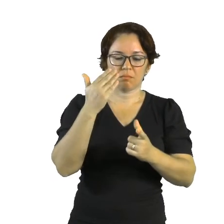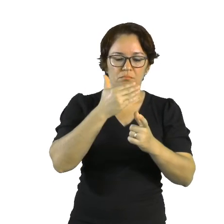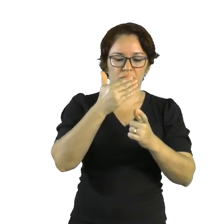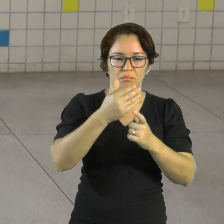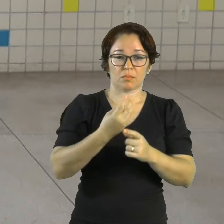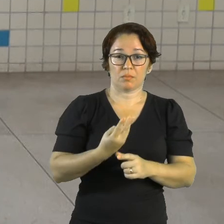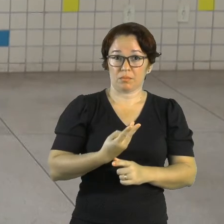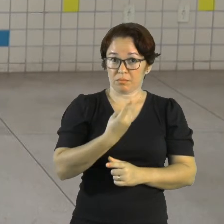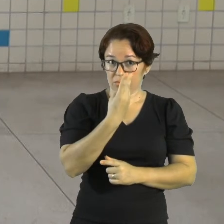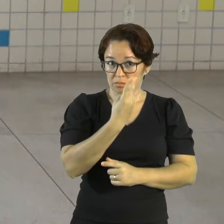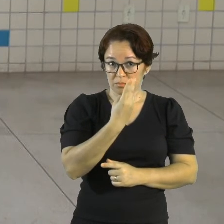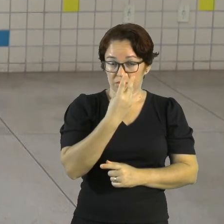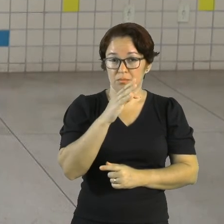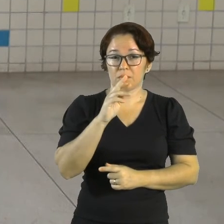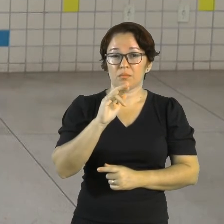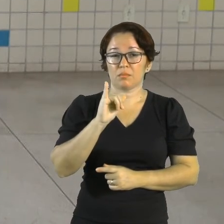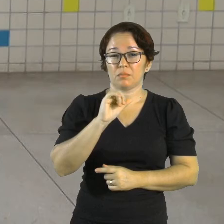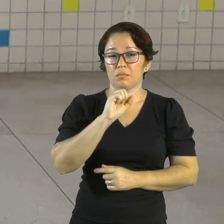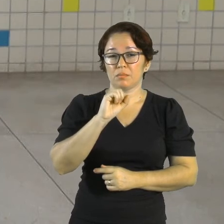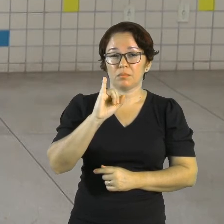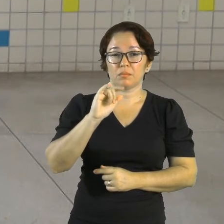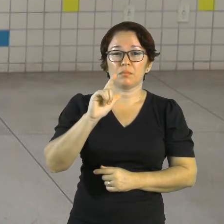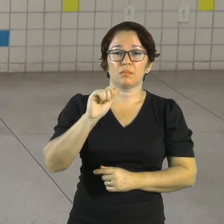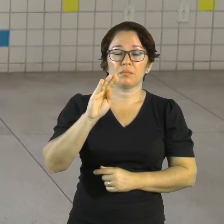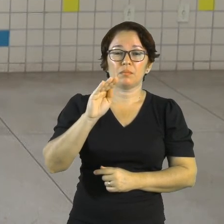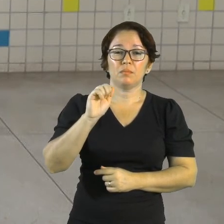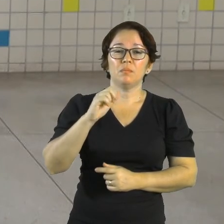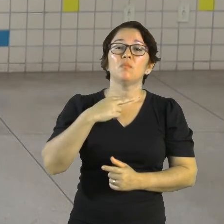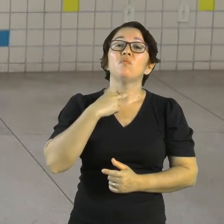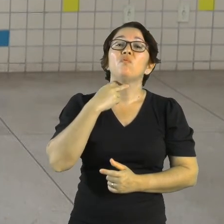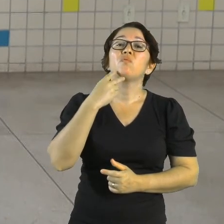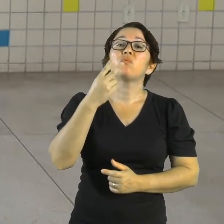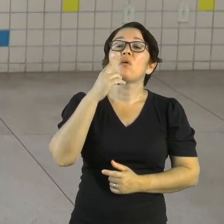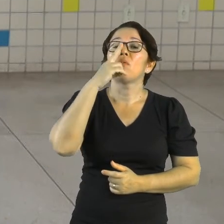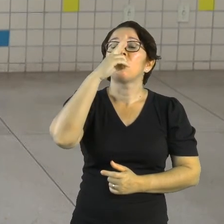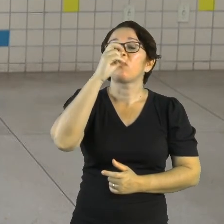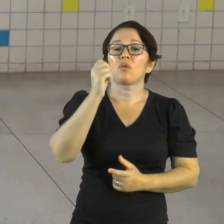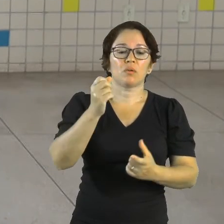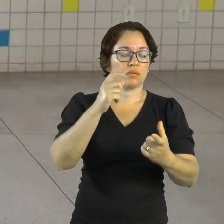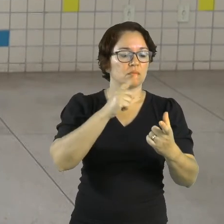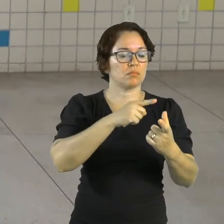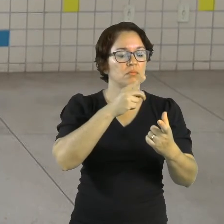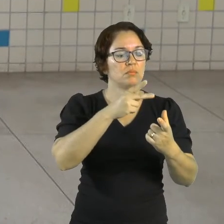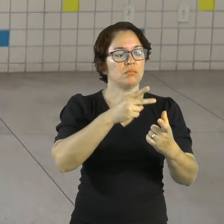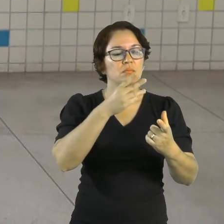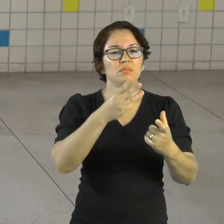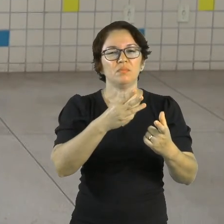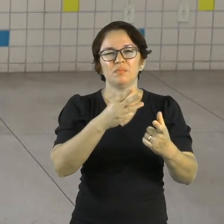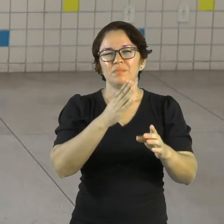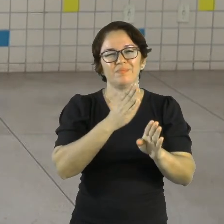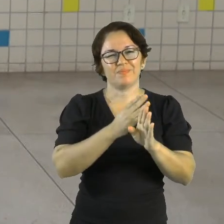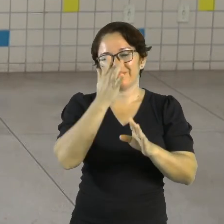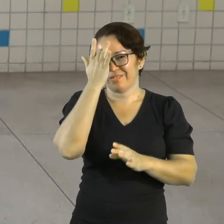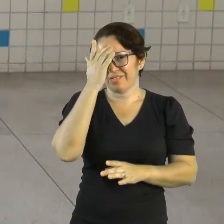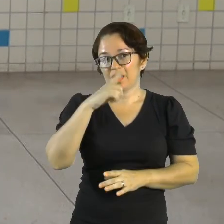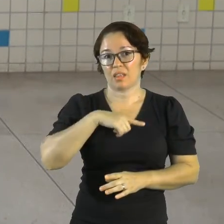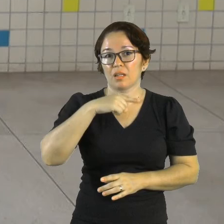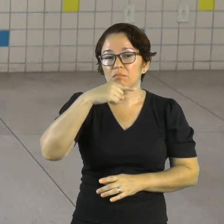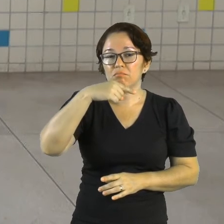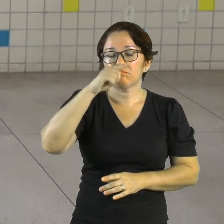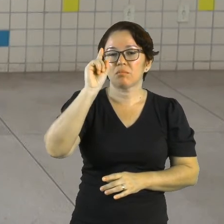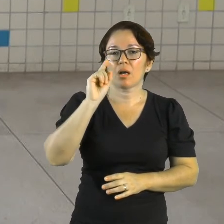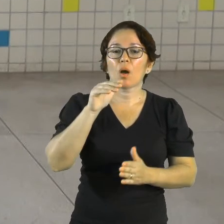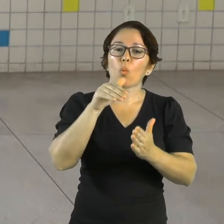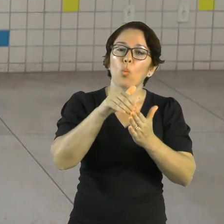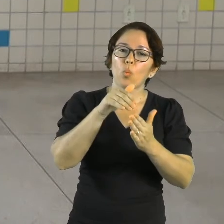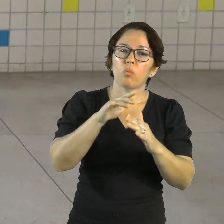trissílaba. Muito bem. E qual é a sílaba tônica? Essa tá fácil. Tem um acento. É a última ou a